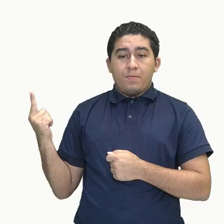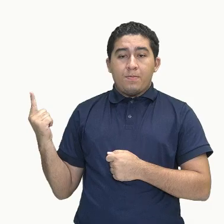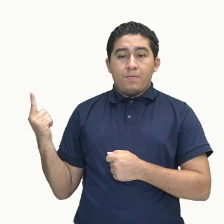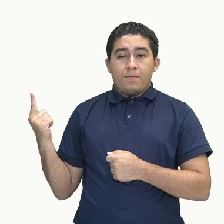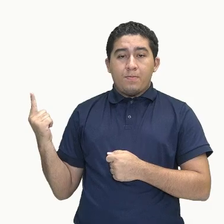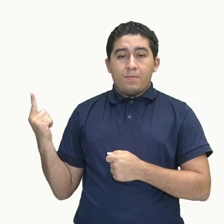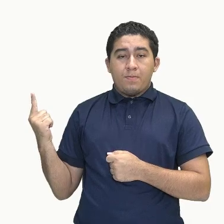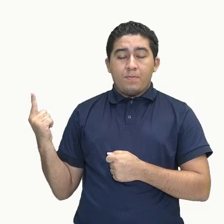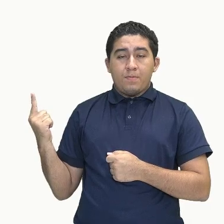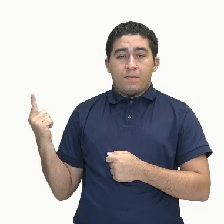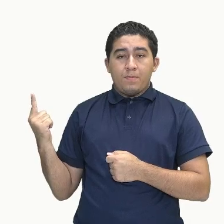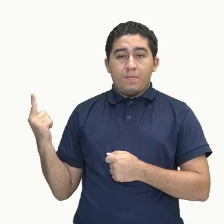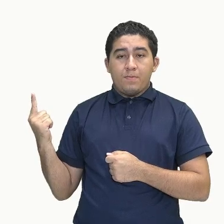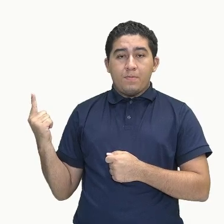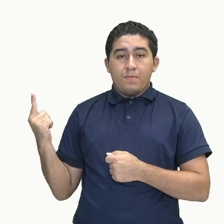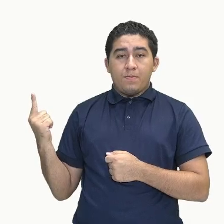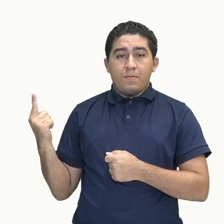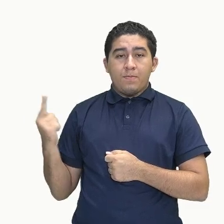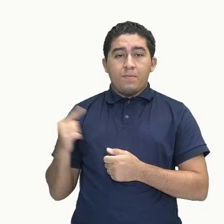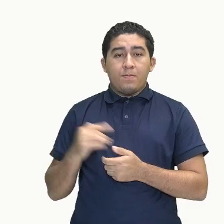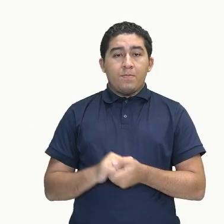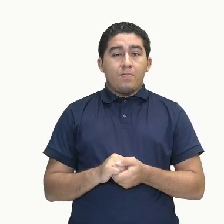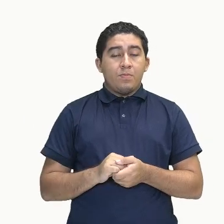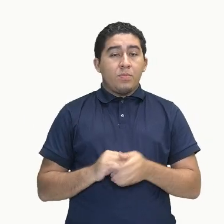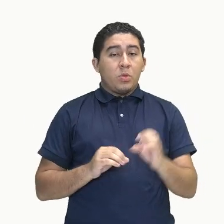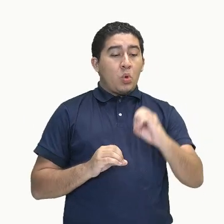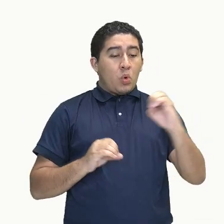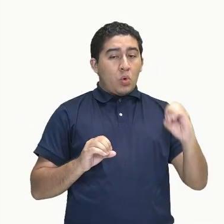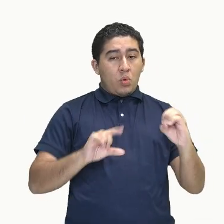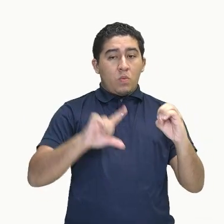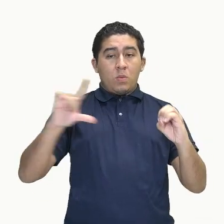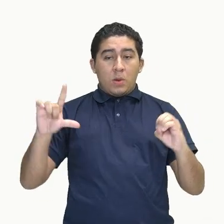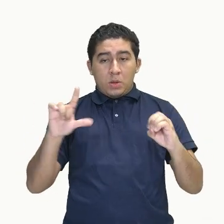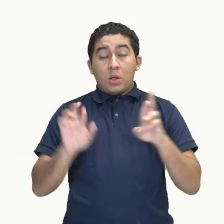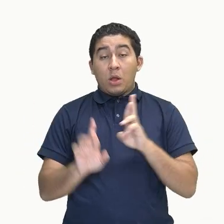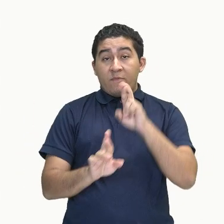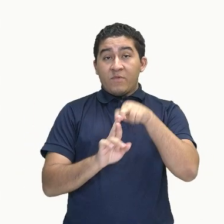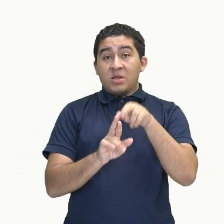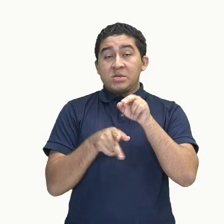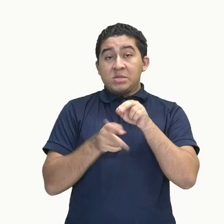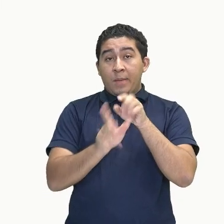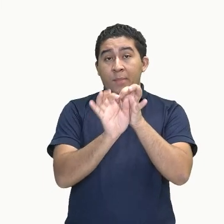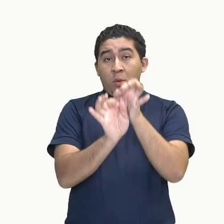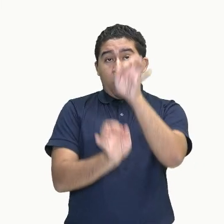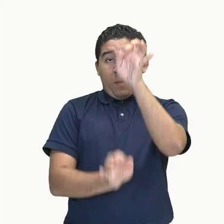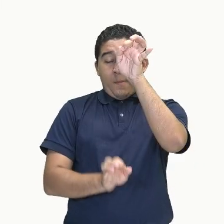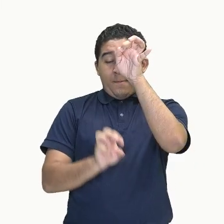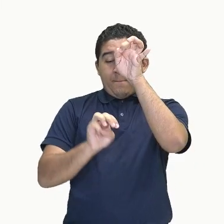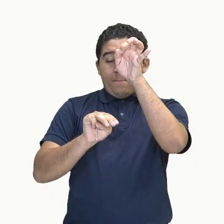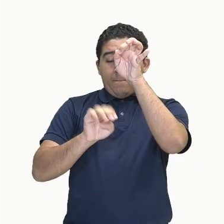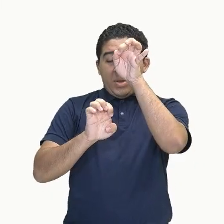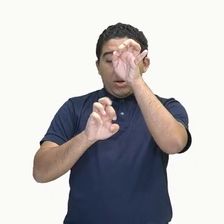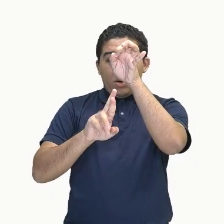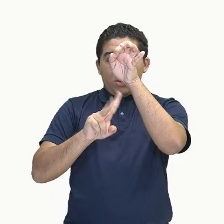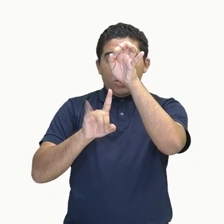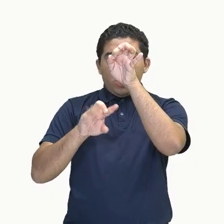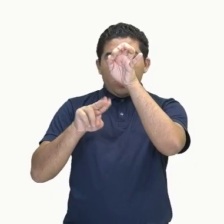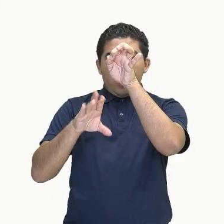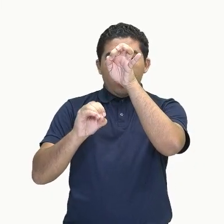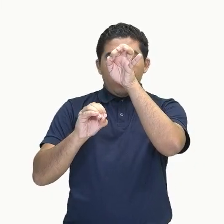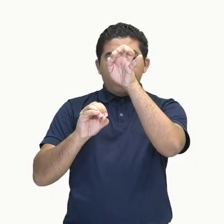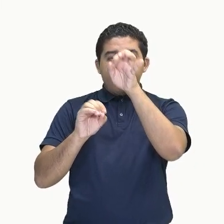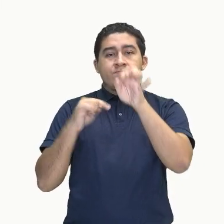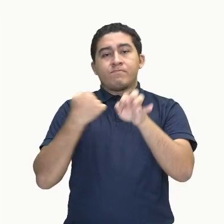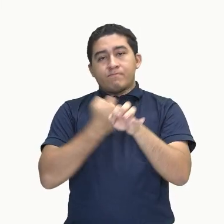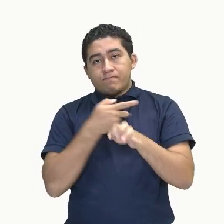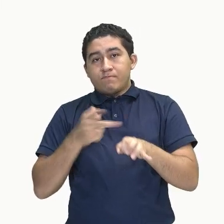ele vai dividir aí em leste e oeste, com relação ao meridiano. Nós sempre vamos verificar a latitude, essa distância,